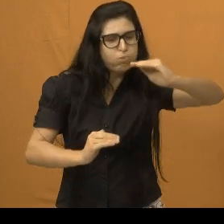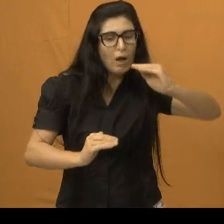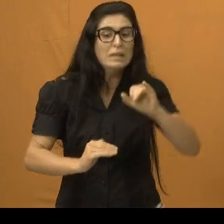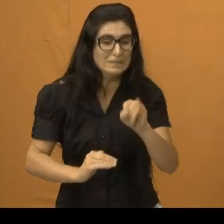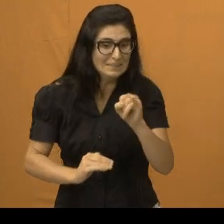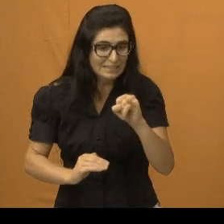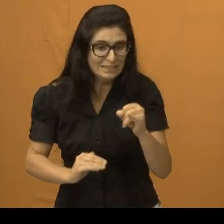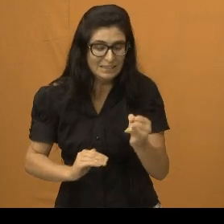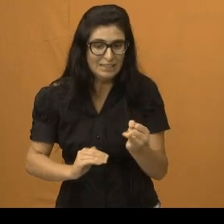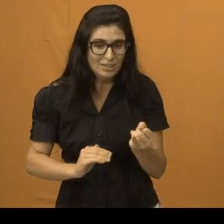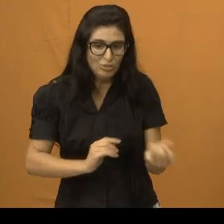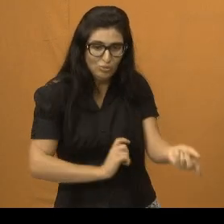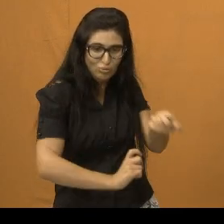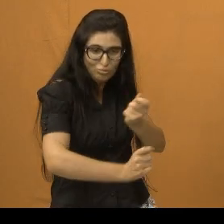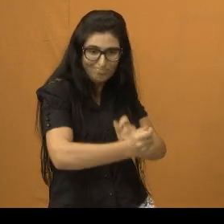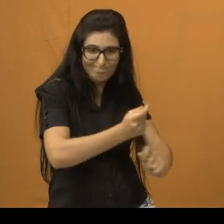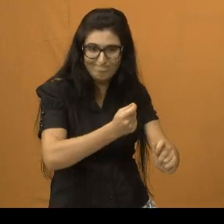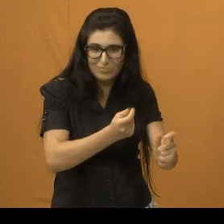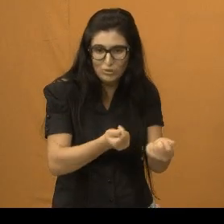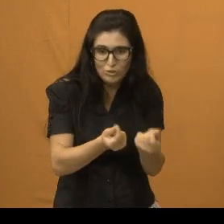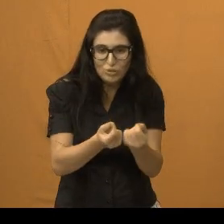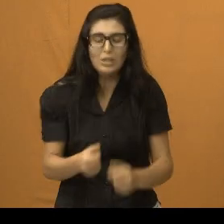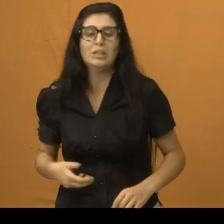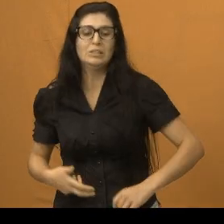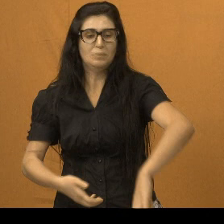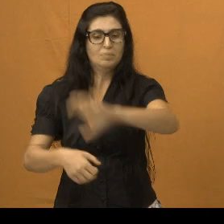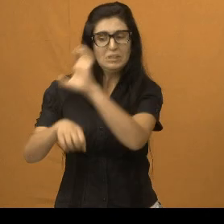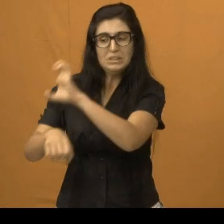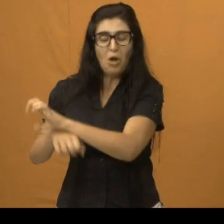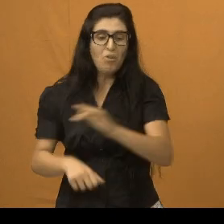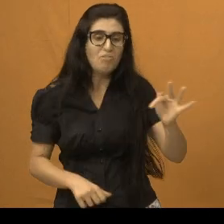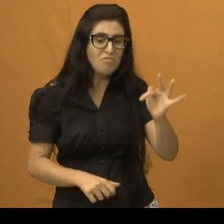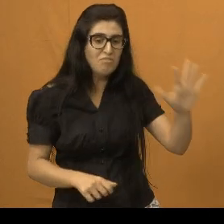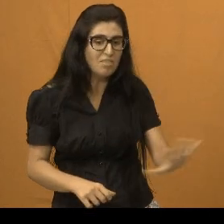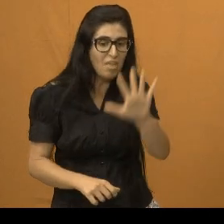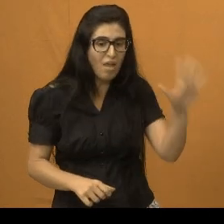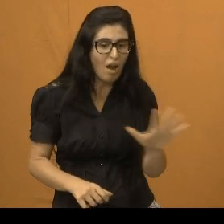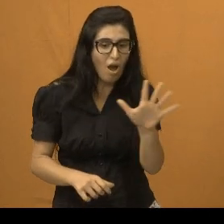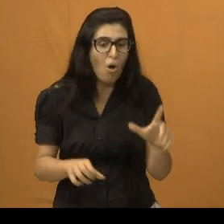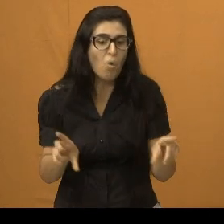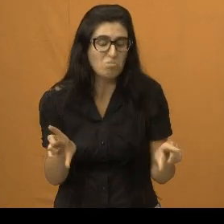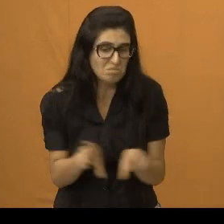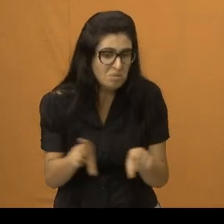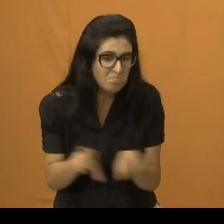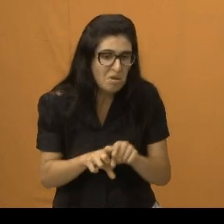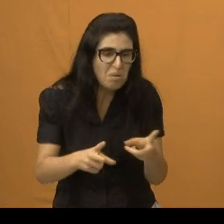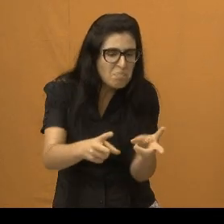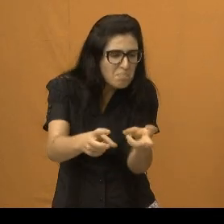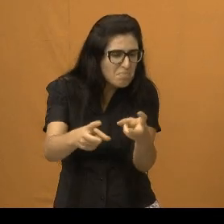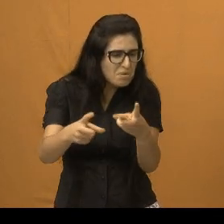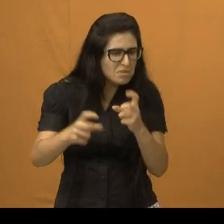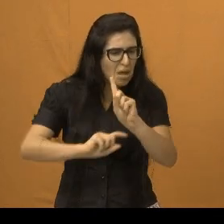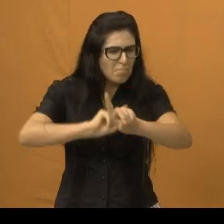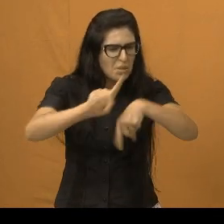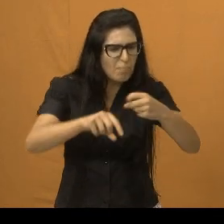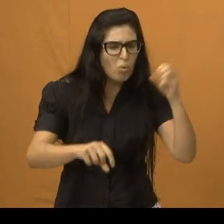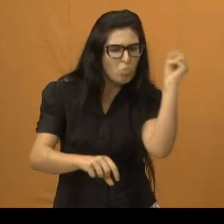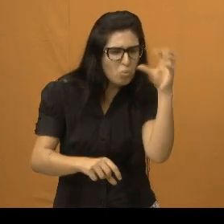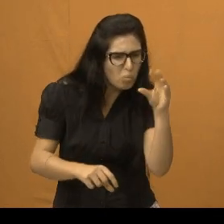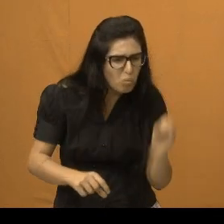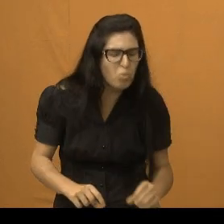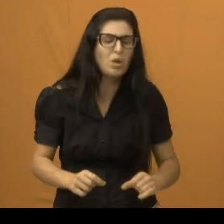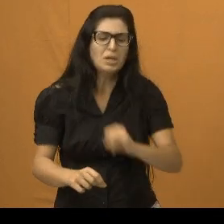interessante nos repasses, que são eles estaduais e federais, né, que vão perceber à frente para a sociedade que tem as arrecadações